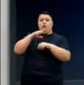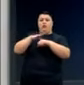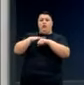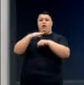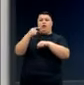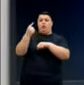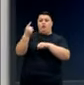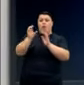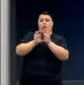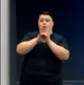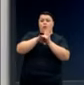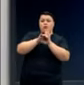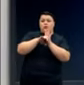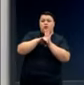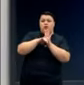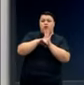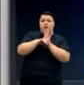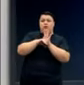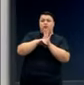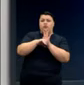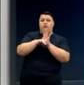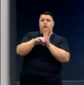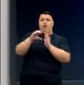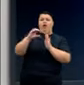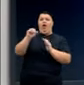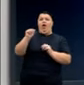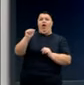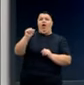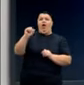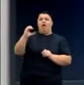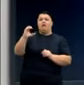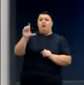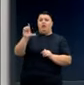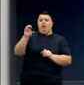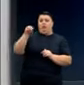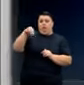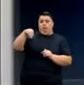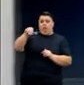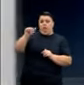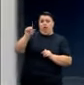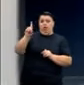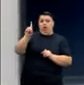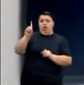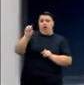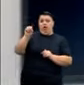um conceito, que são os acelomados, pseudocelomados e celomados, né, que